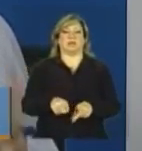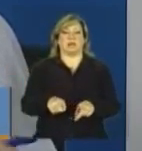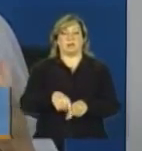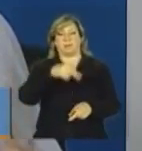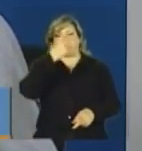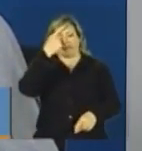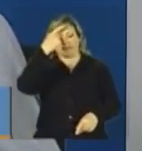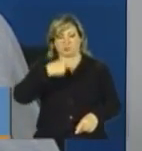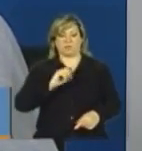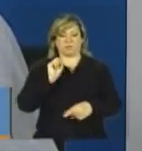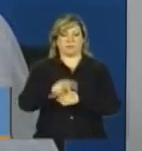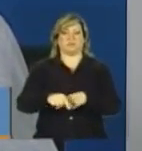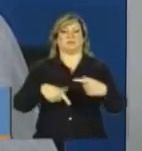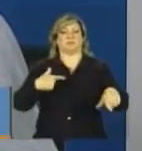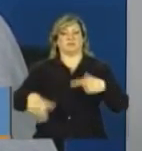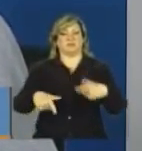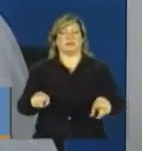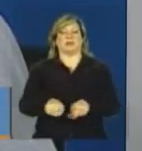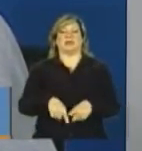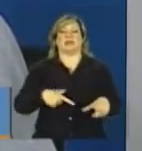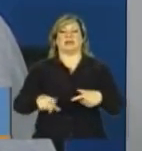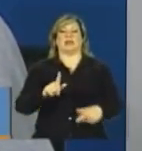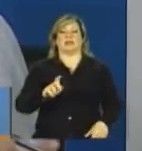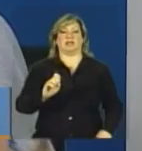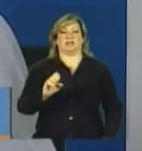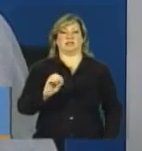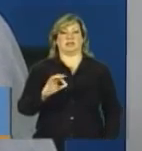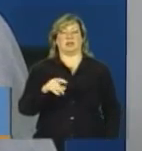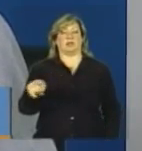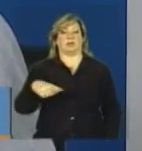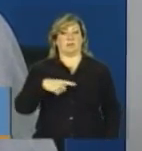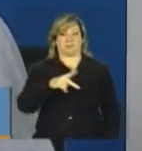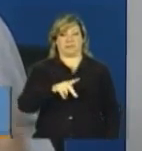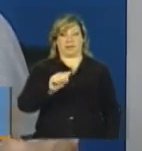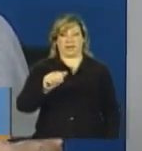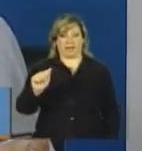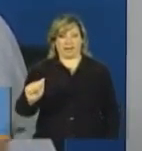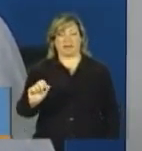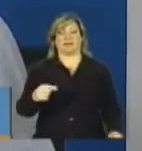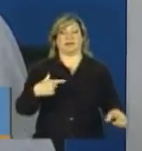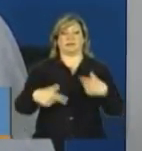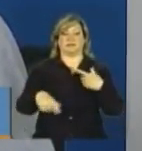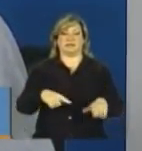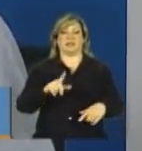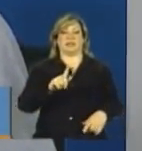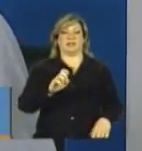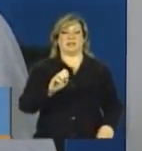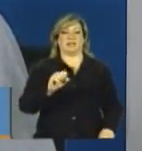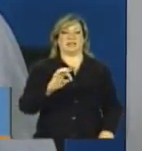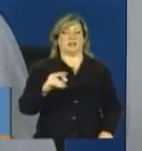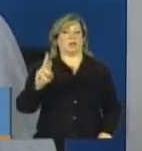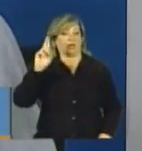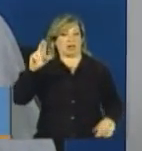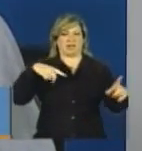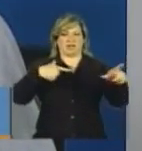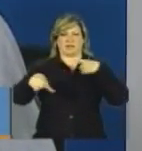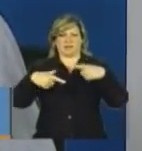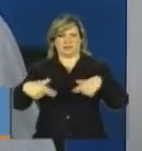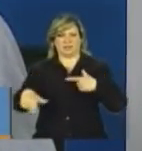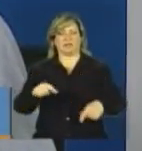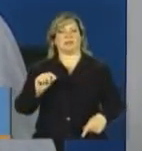recursos humanos e trabalha na gestão, né, a gestão do PA também importante, só fazendo um parênteses, né, ela